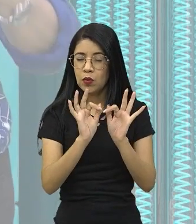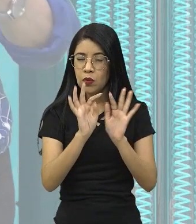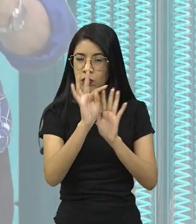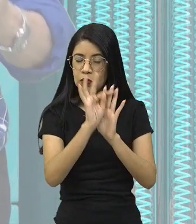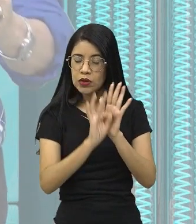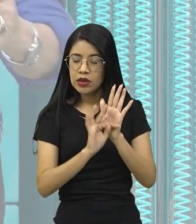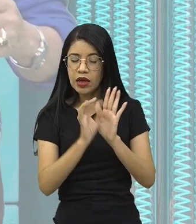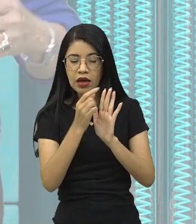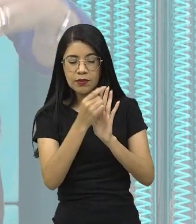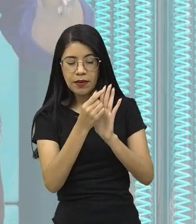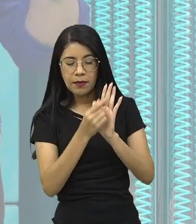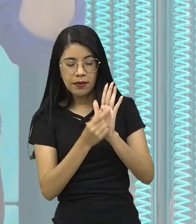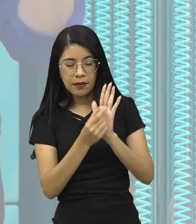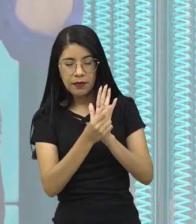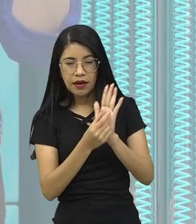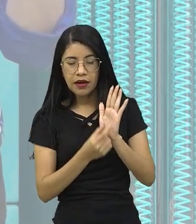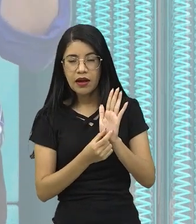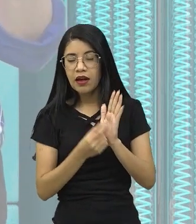Para quê? Para que